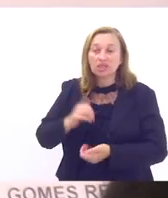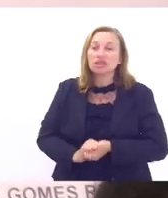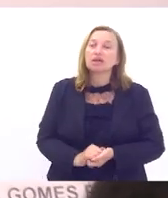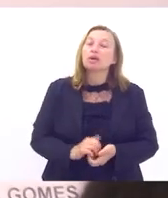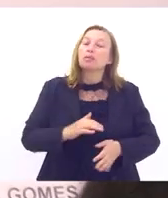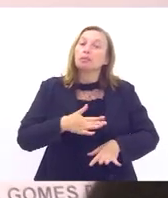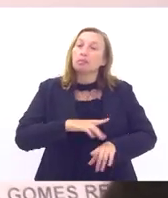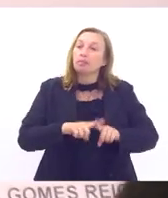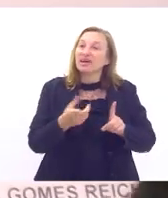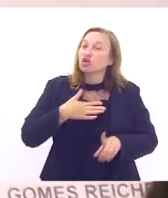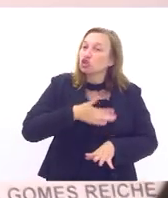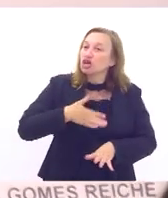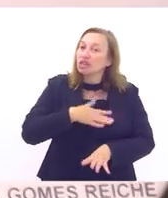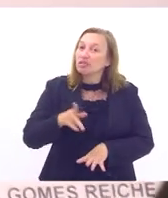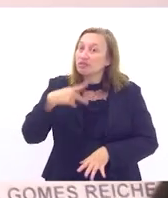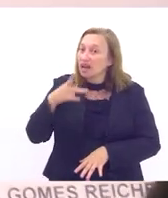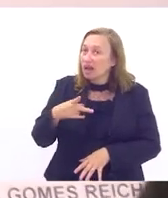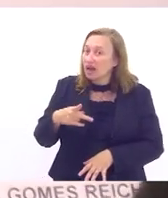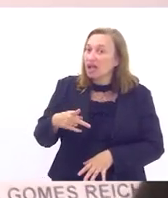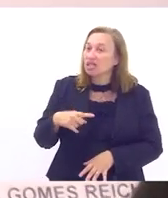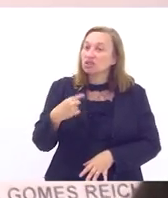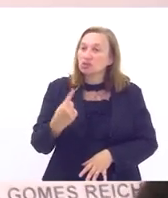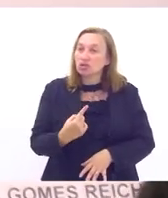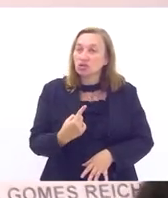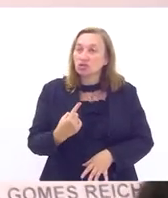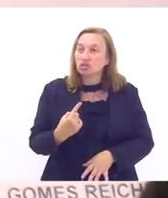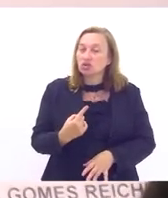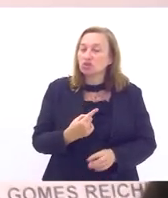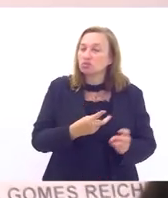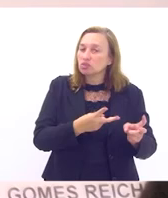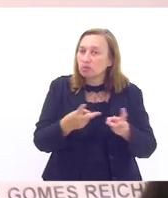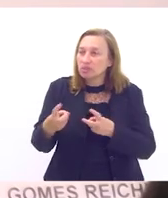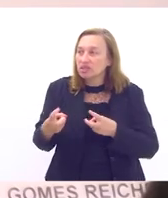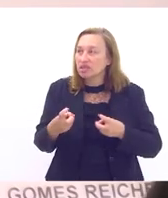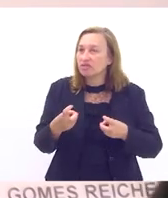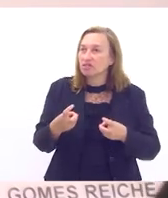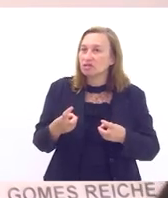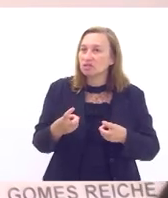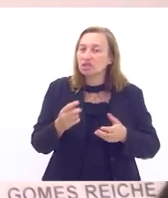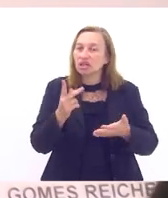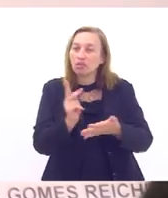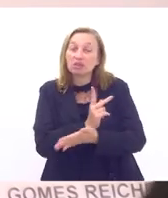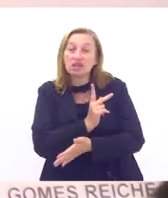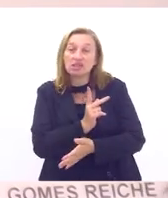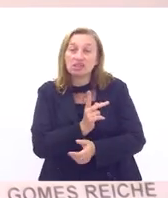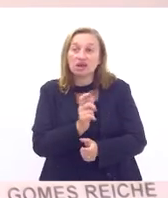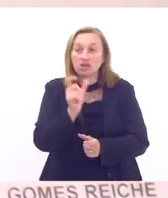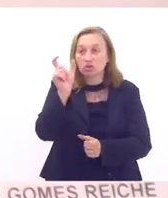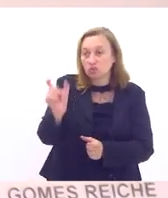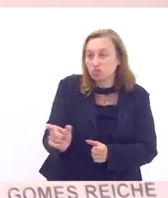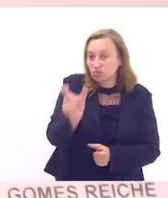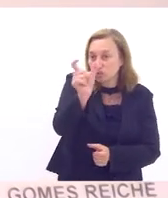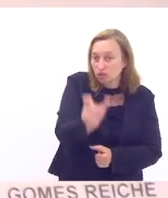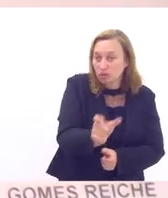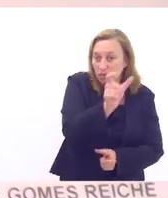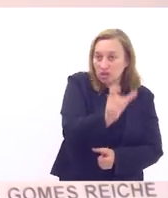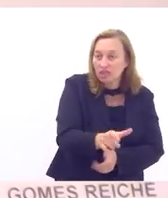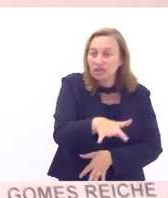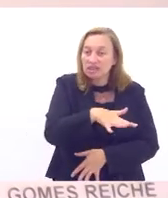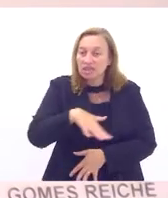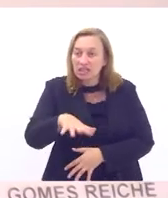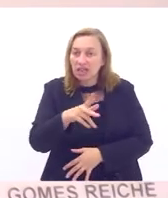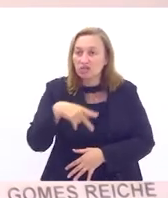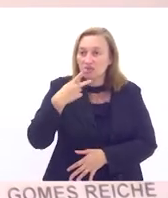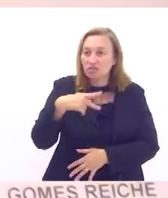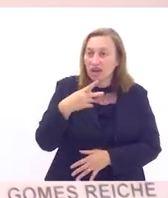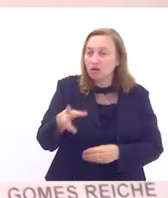mas gostaria de frisar que nós estamos negligenciando pessoas. E, para além desses territórios que foram falados aqui,